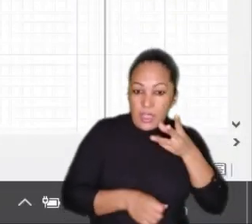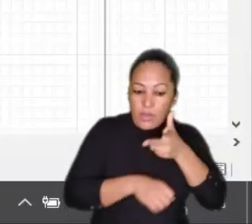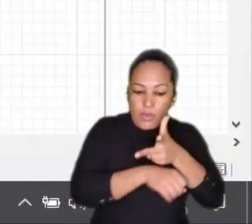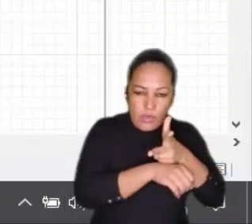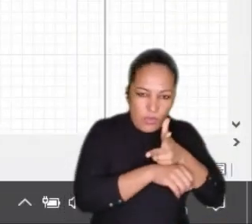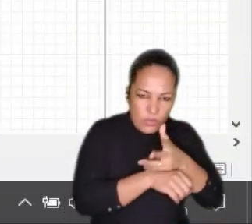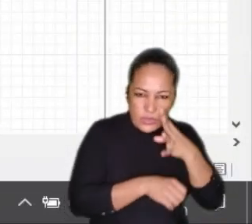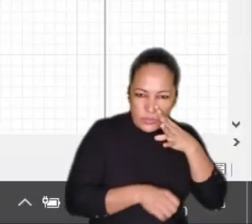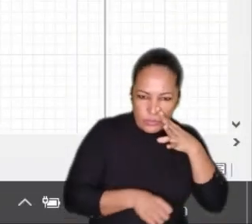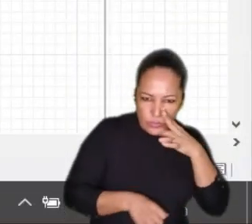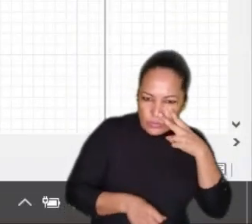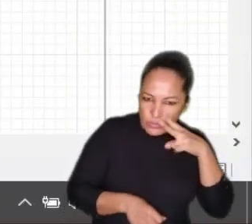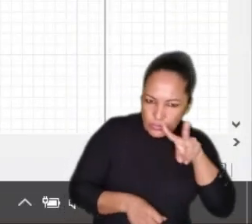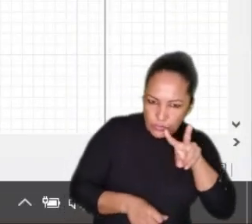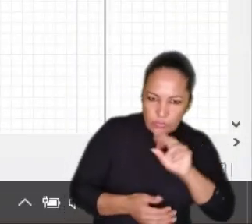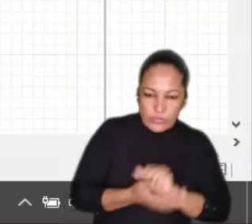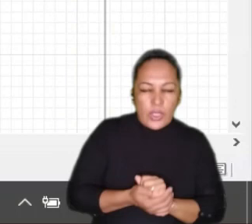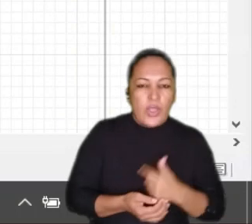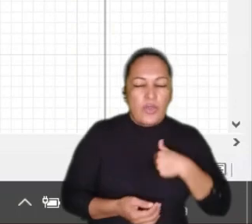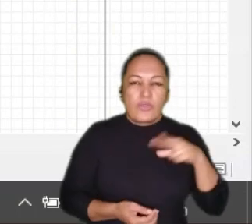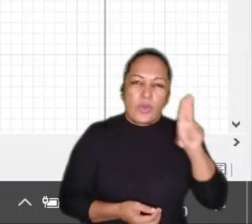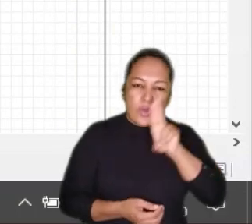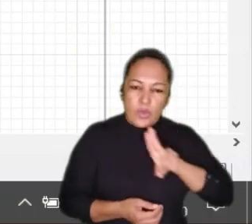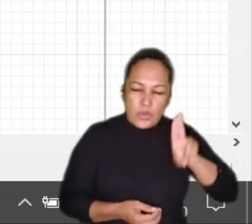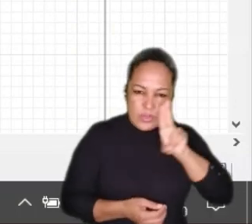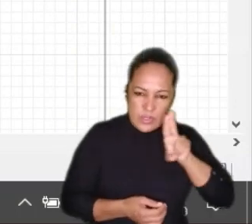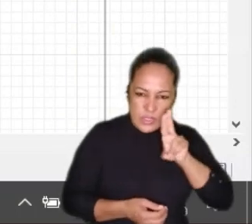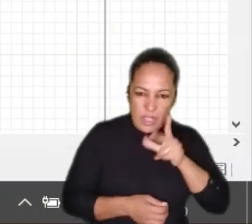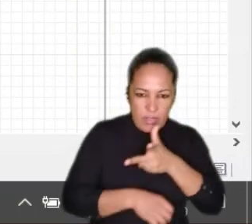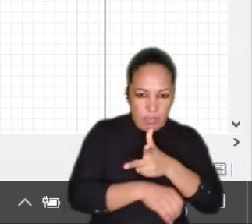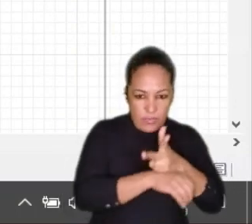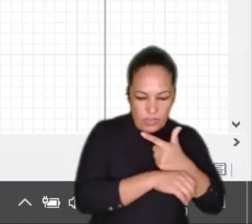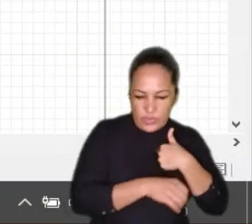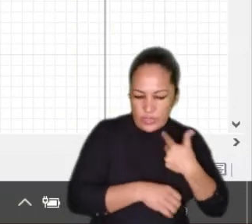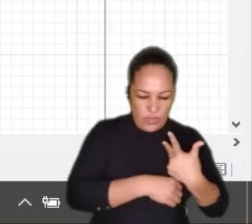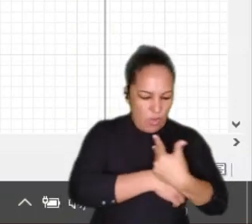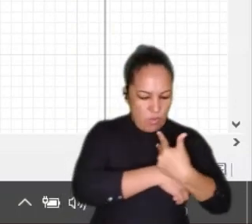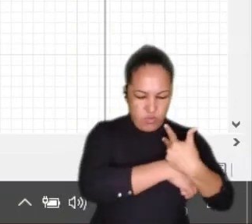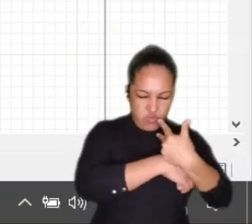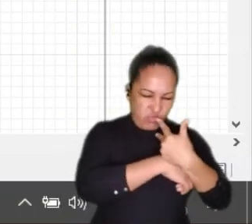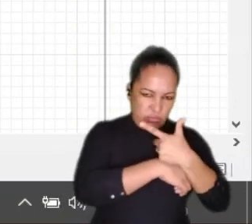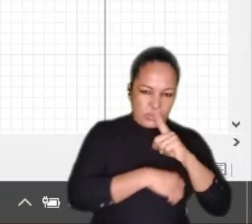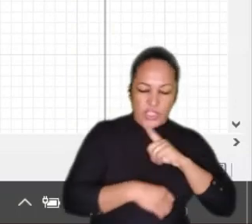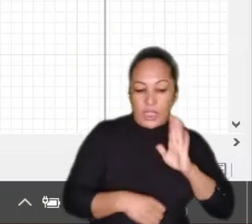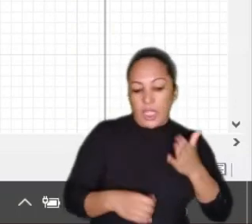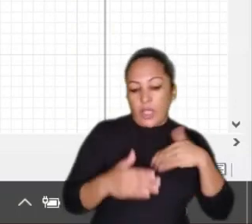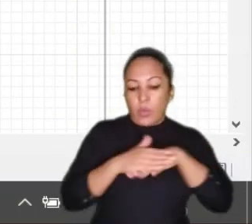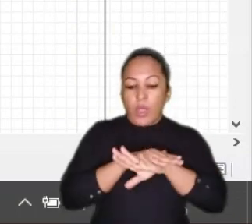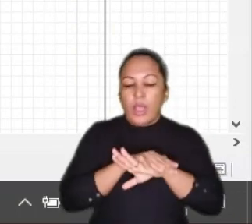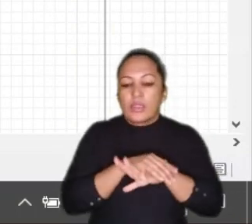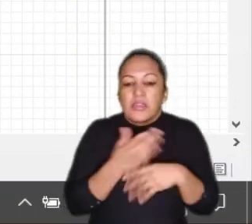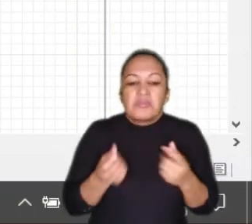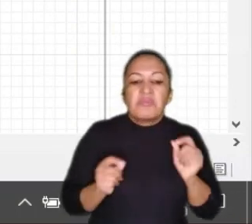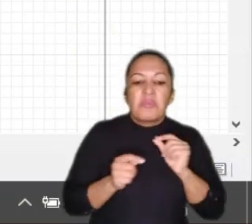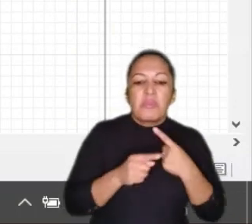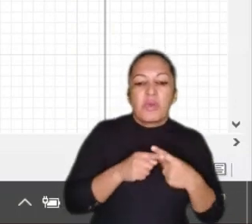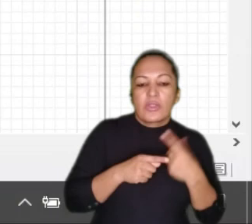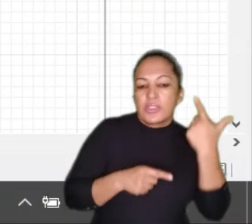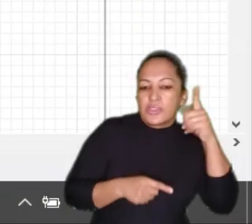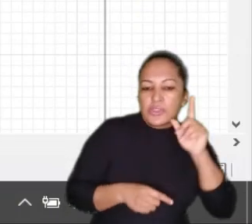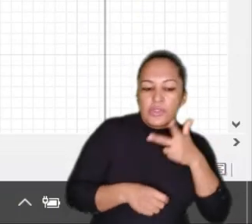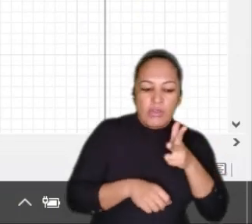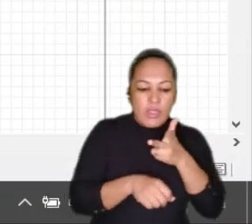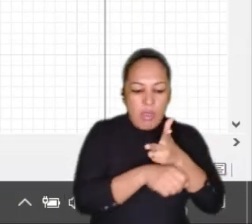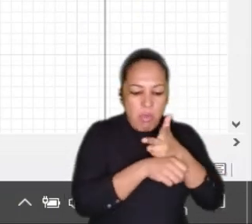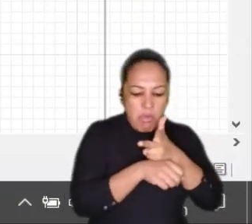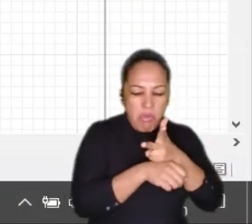o vídeo, tá? Eu vou usar vídeos de canais que eu conheço, eu não vou gravar, já tem gravado, para que gravar de